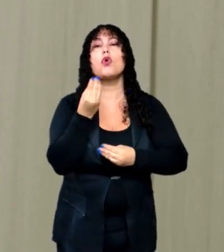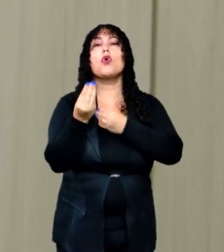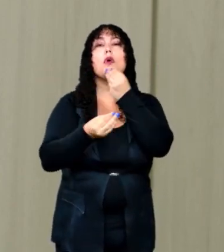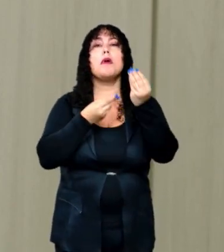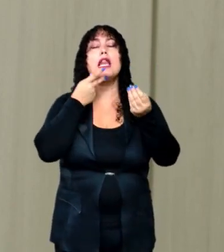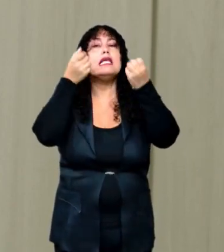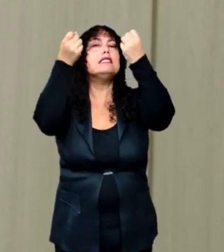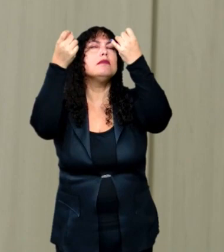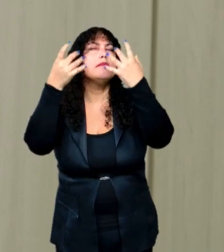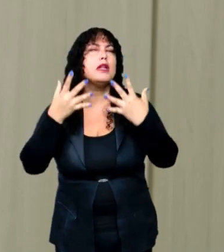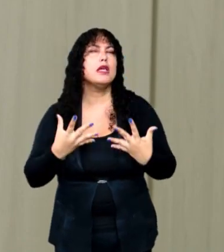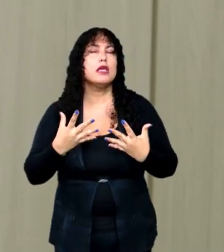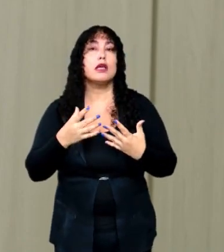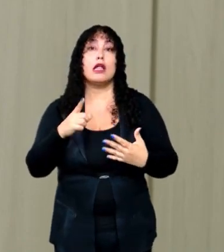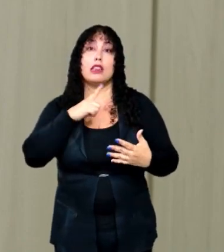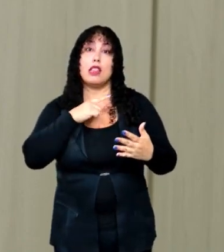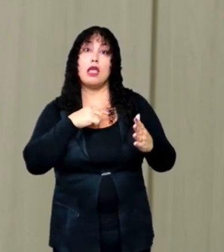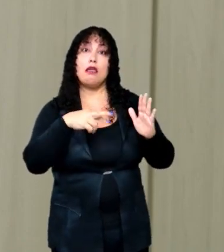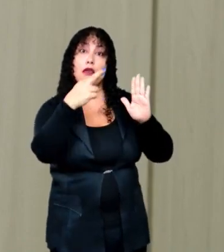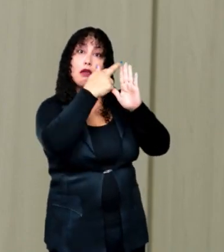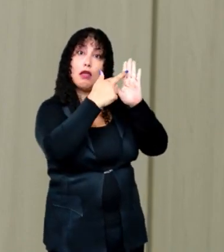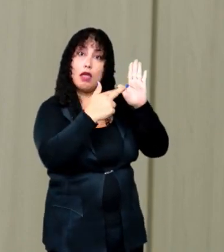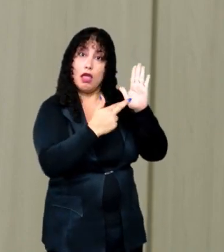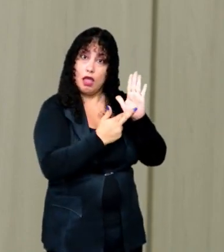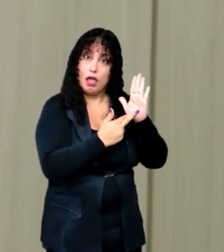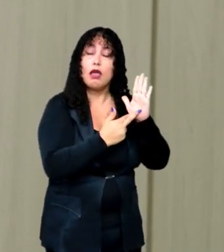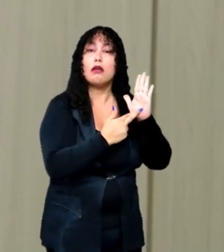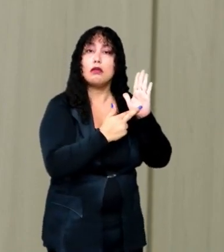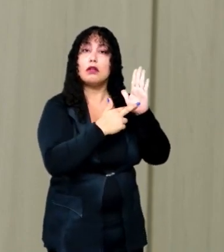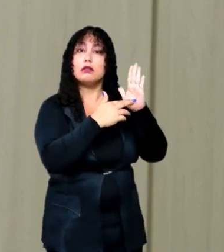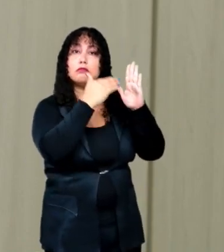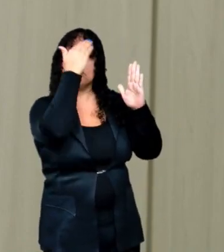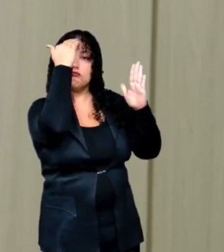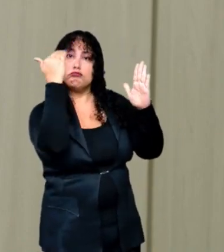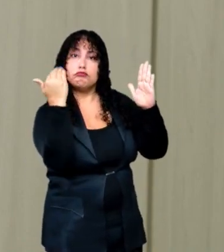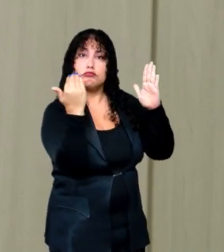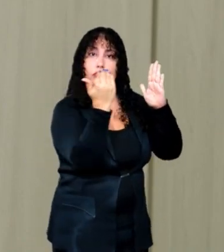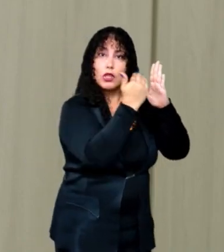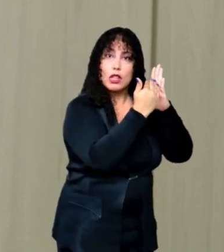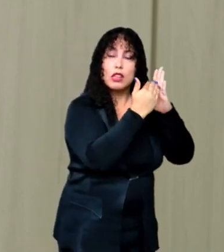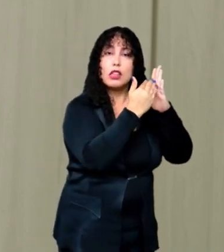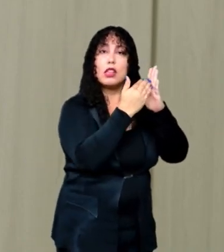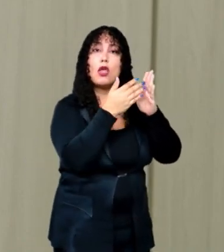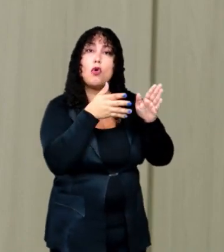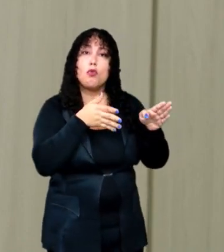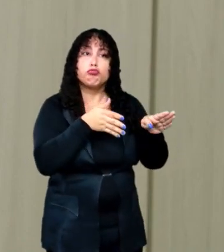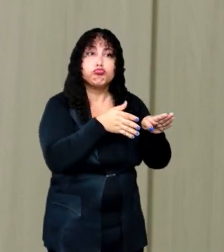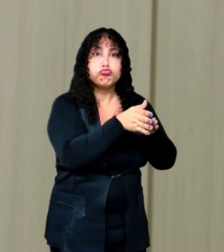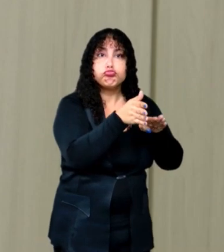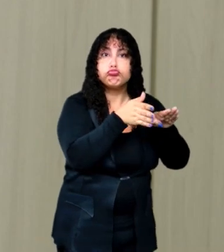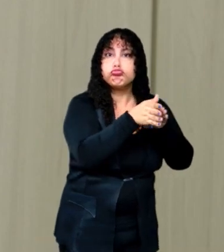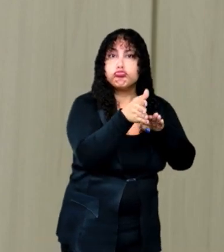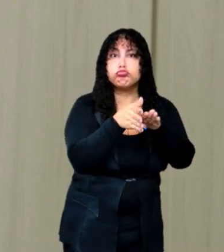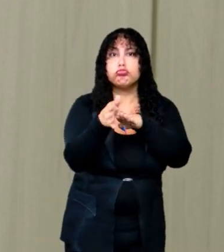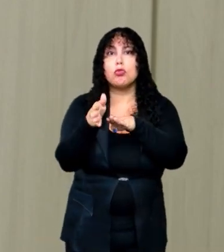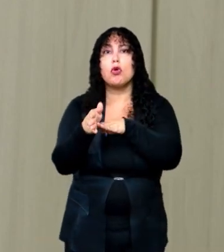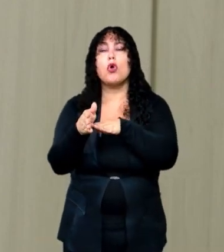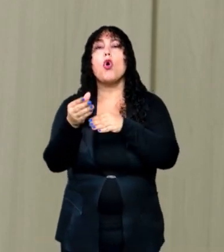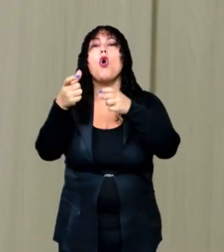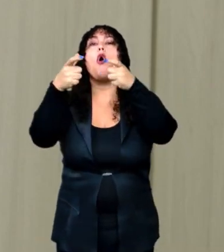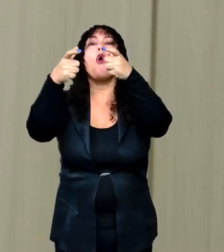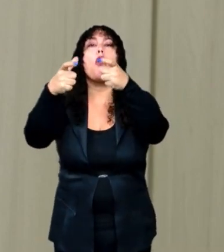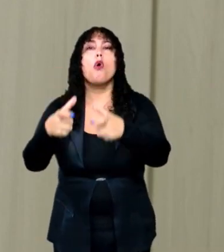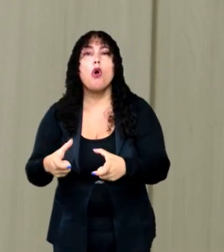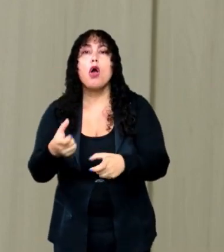fala? Tem normas de bem-estar animal que devem ser seguidas. Então, tem os guias que devem ser seguidos de recinto,